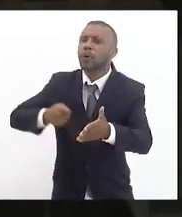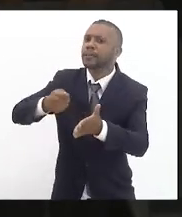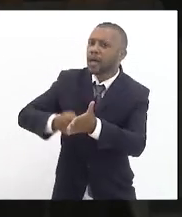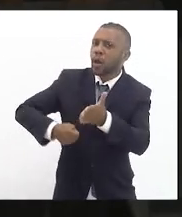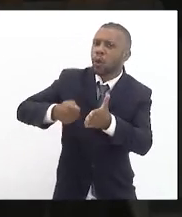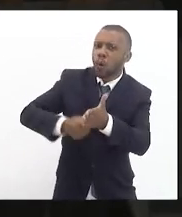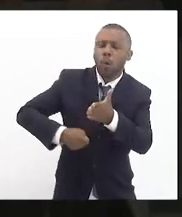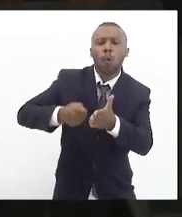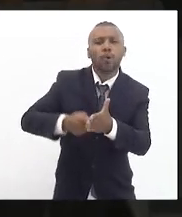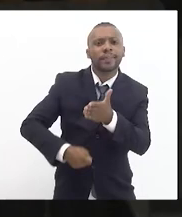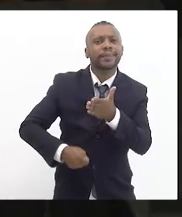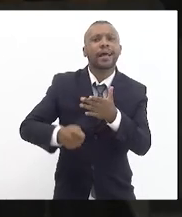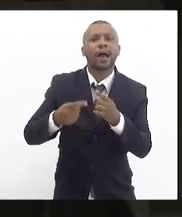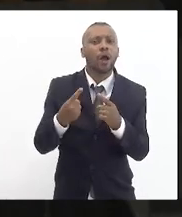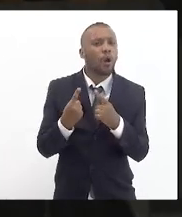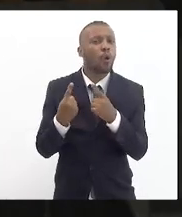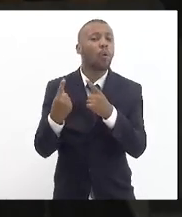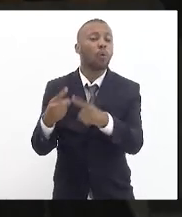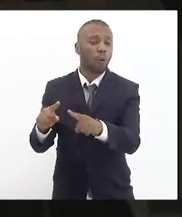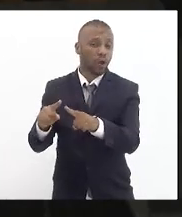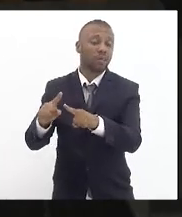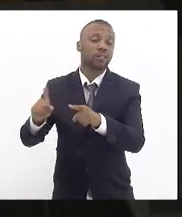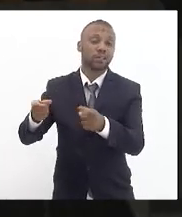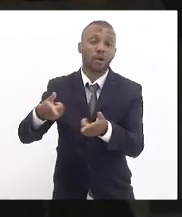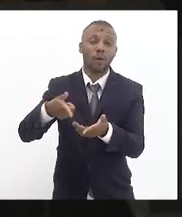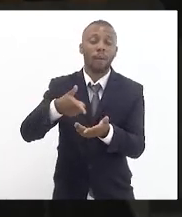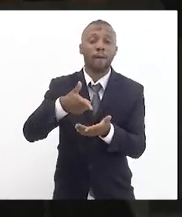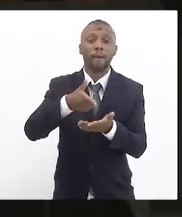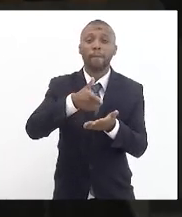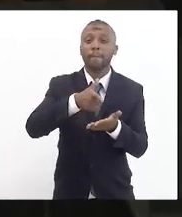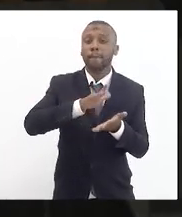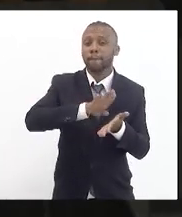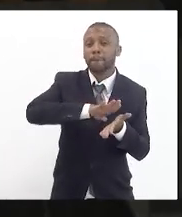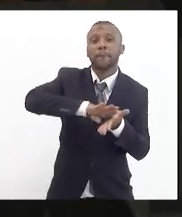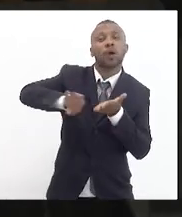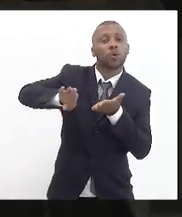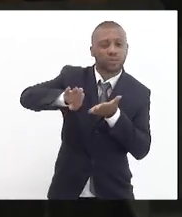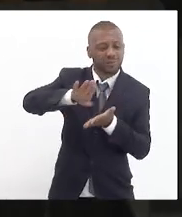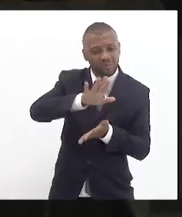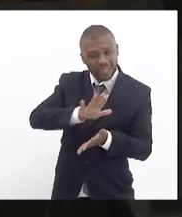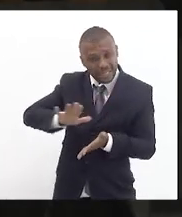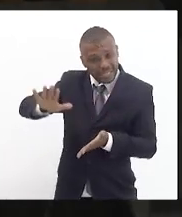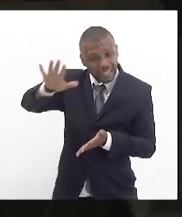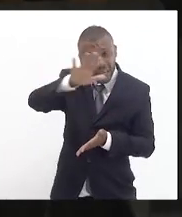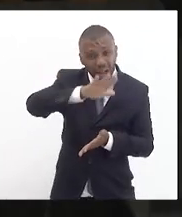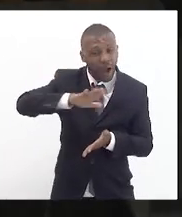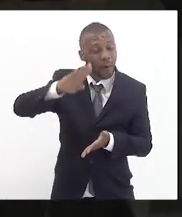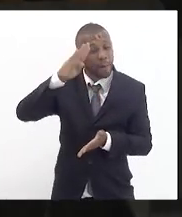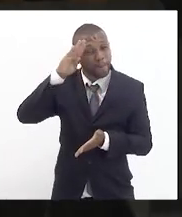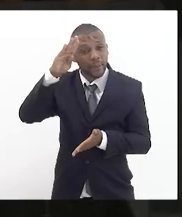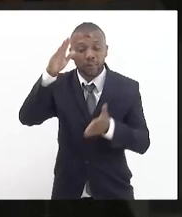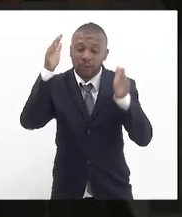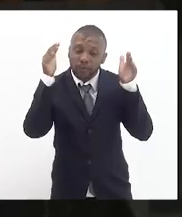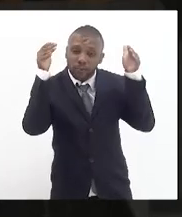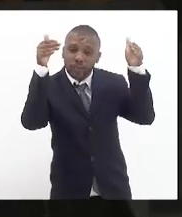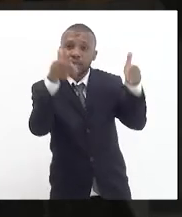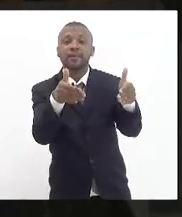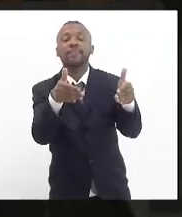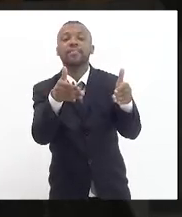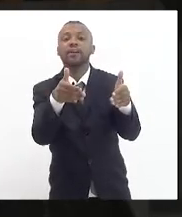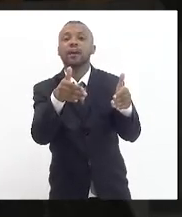contra o preconceito o Gilmar forma geral e Mais especificamente